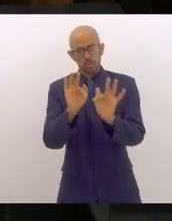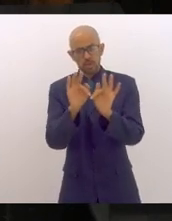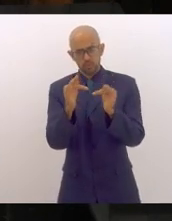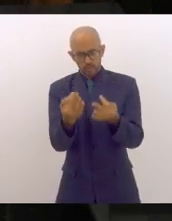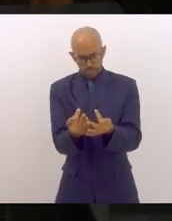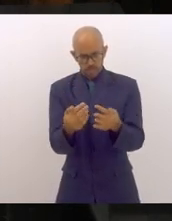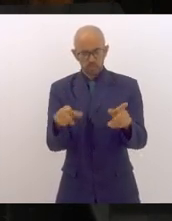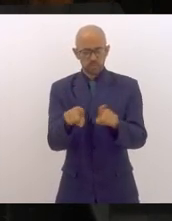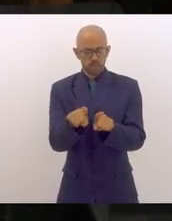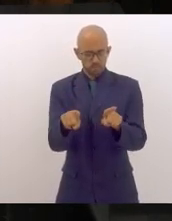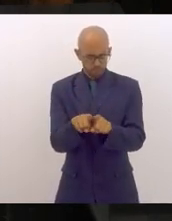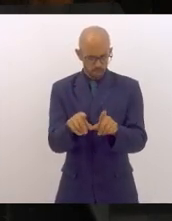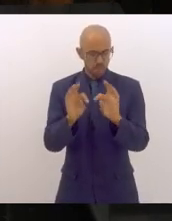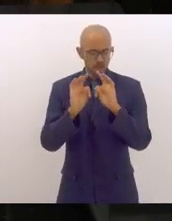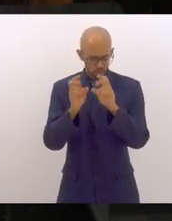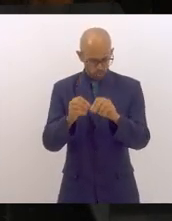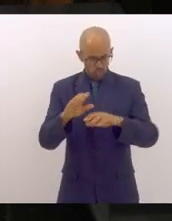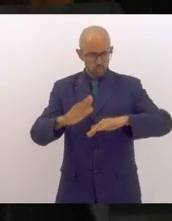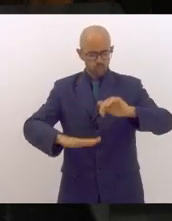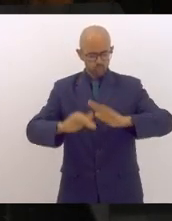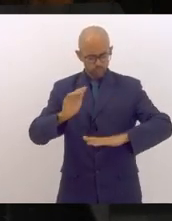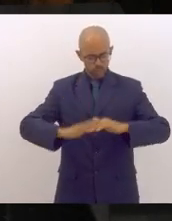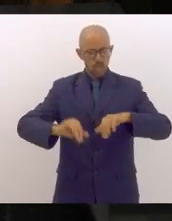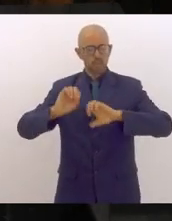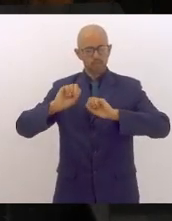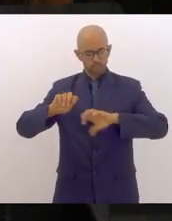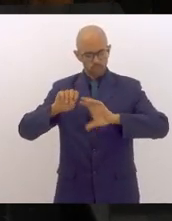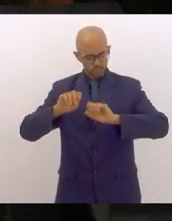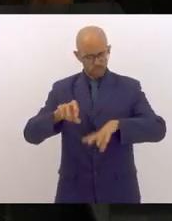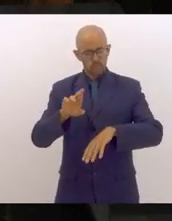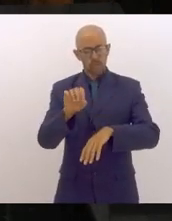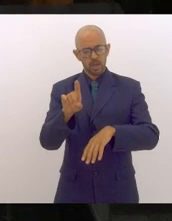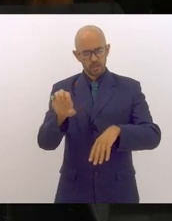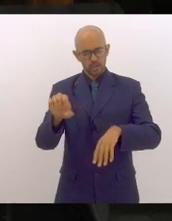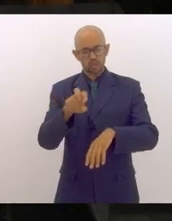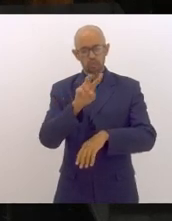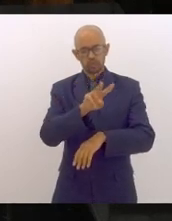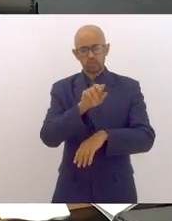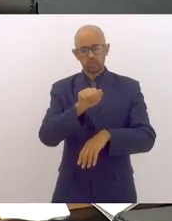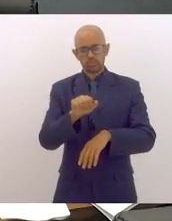e dignidade para os profissionais da educação da rede municipal de Duas Barras.